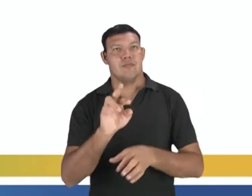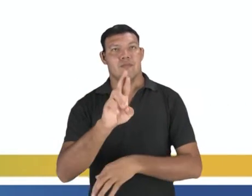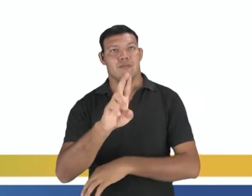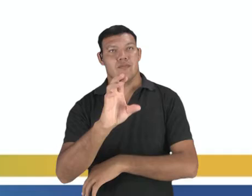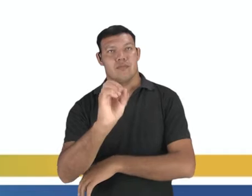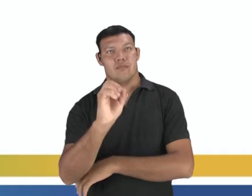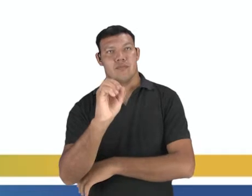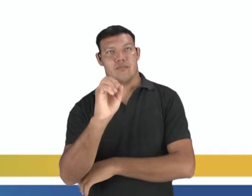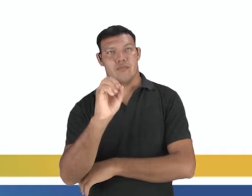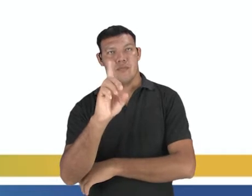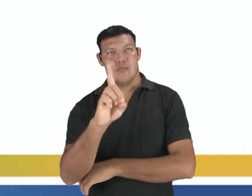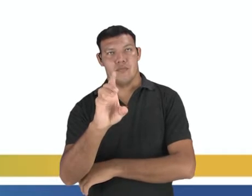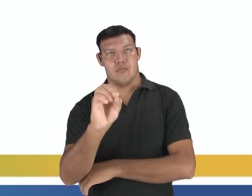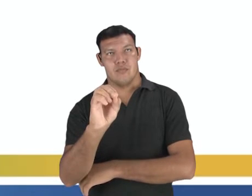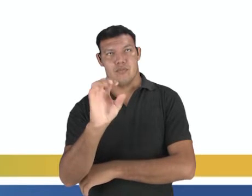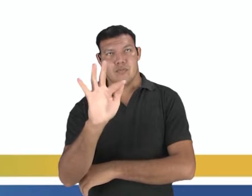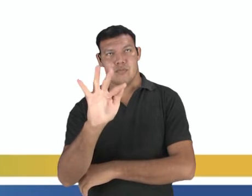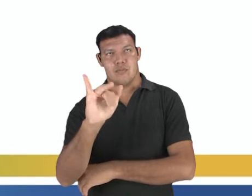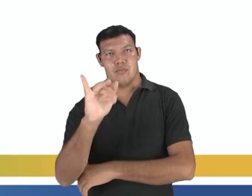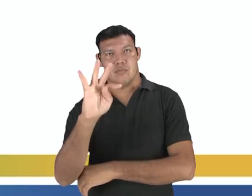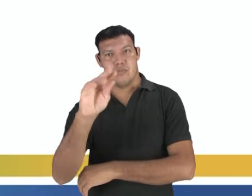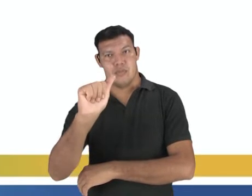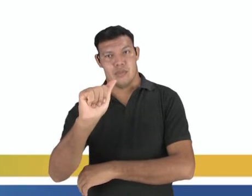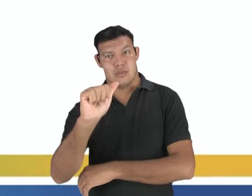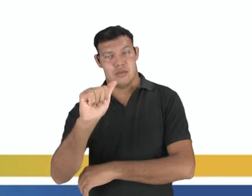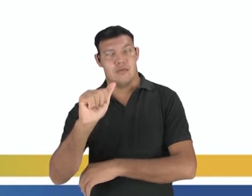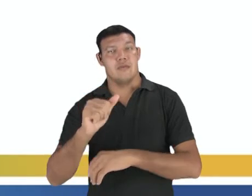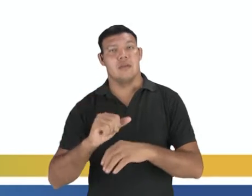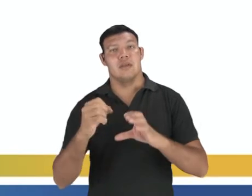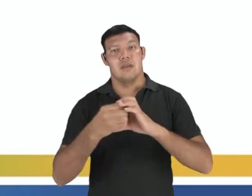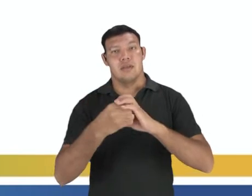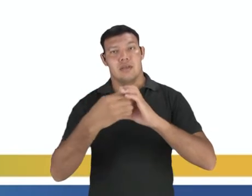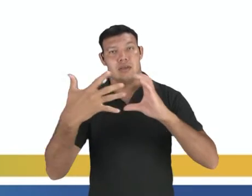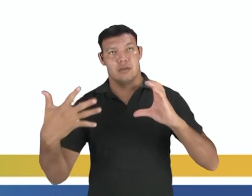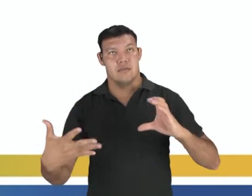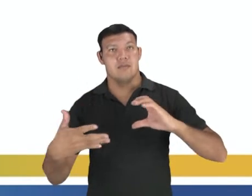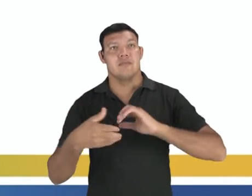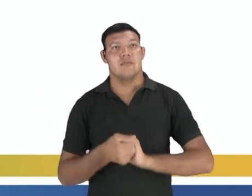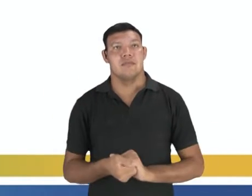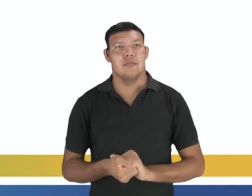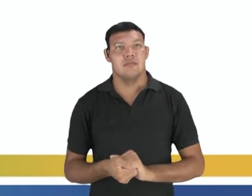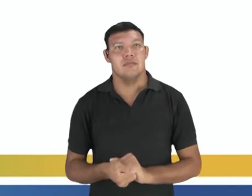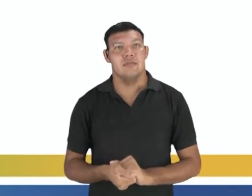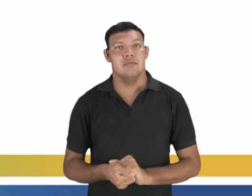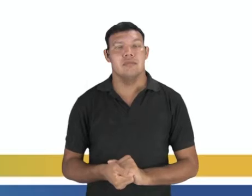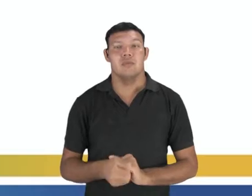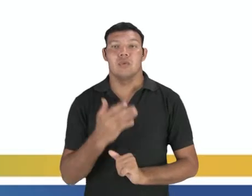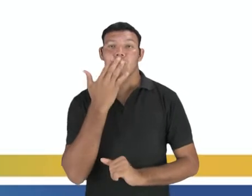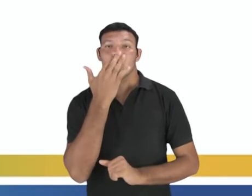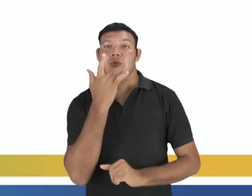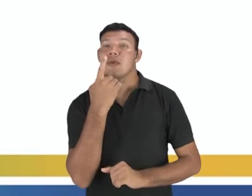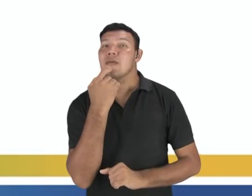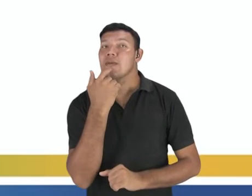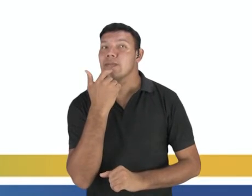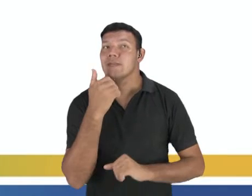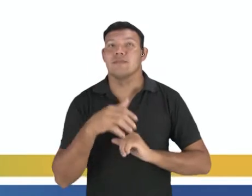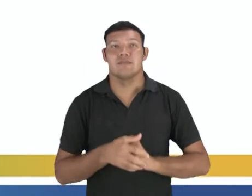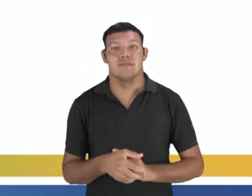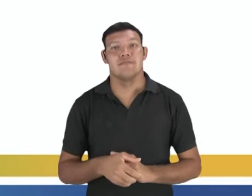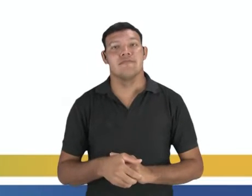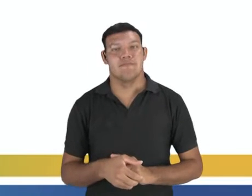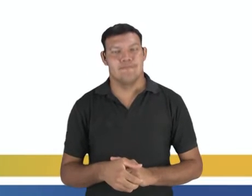rodófitas e as feófitas. O que a gente tem de característica? As rodófitas são as algas vermelhas, porque tem